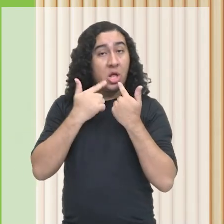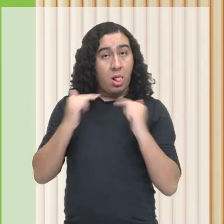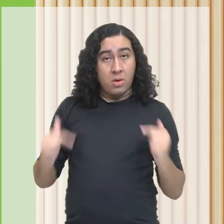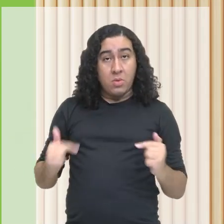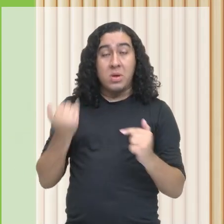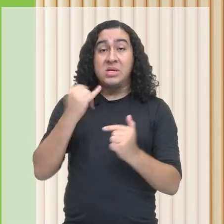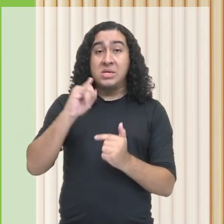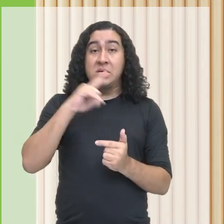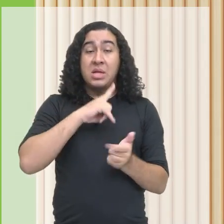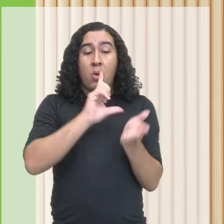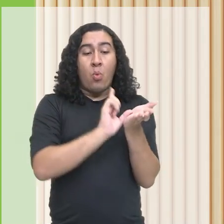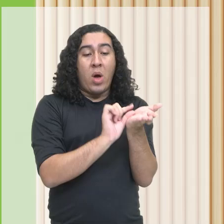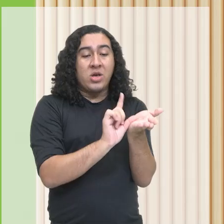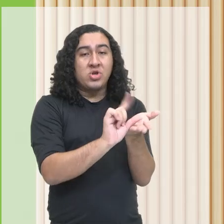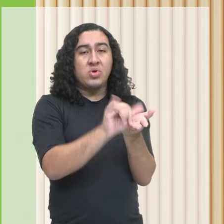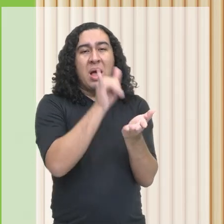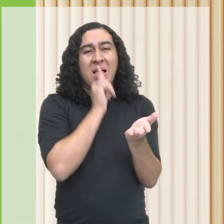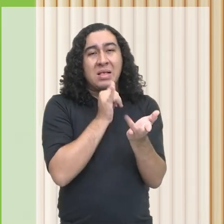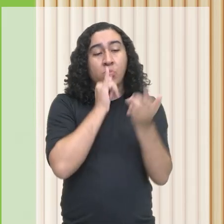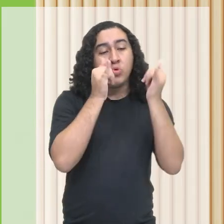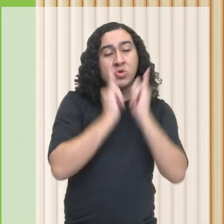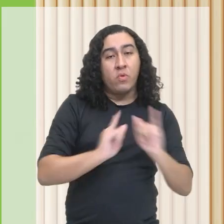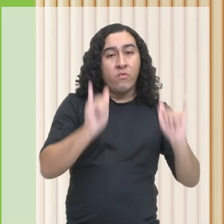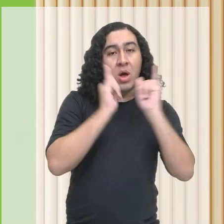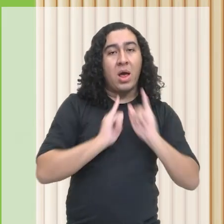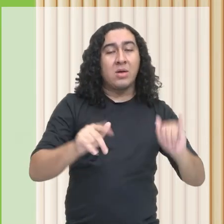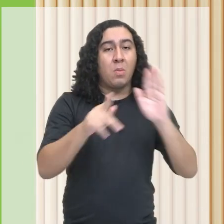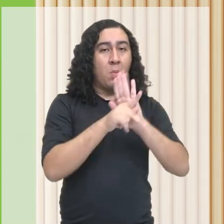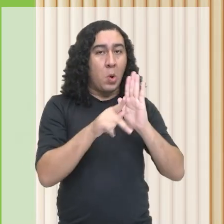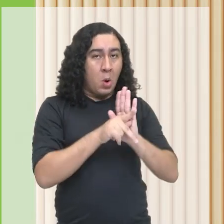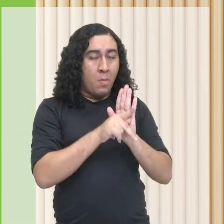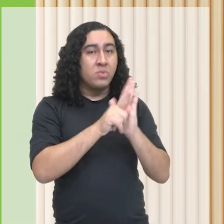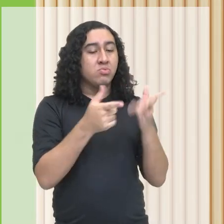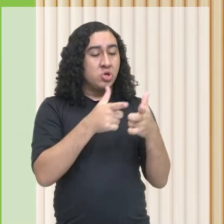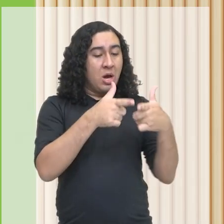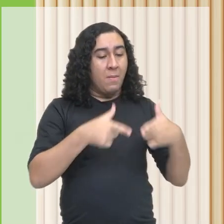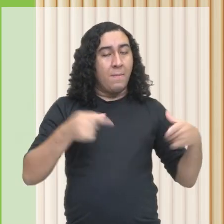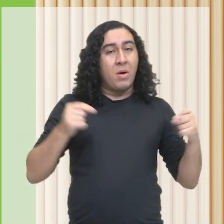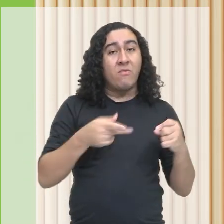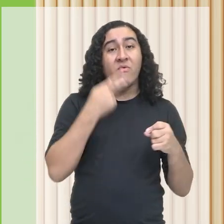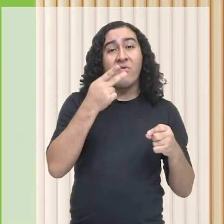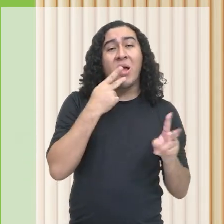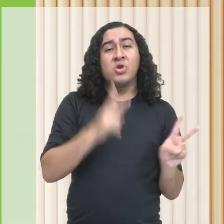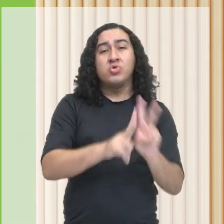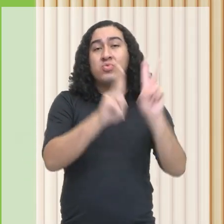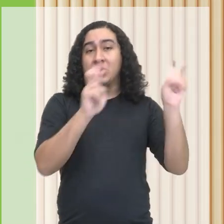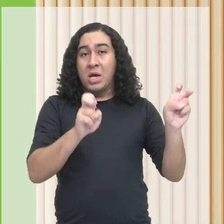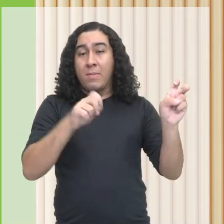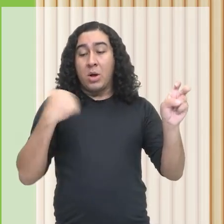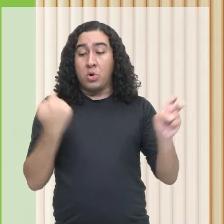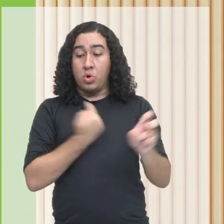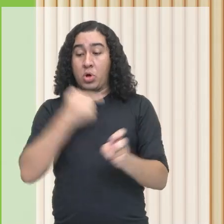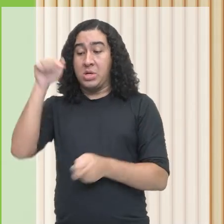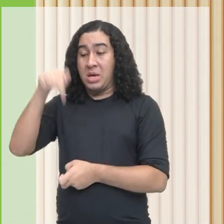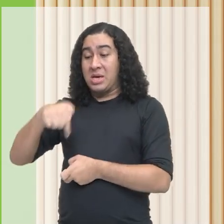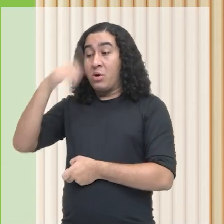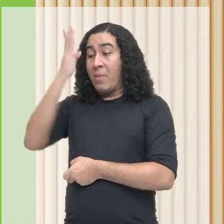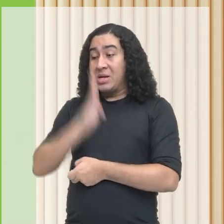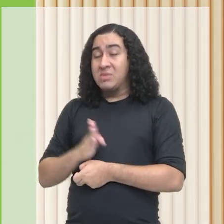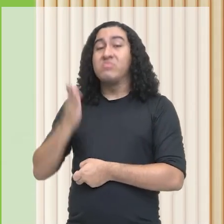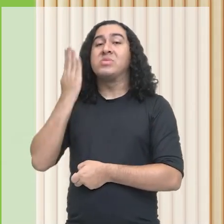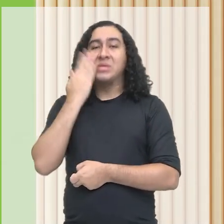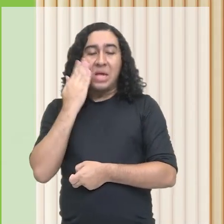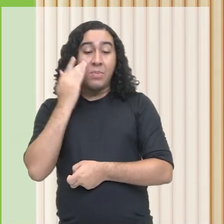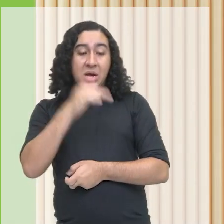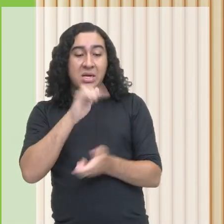artigo publicado lá no Japão, falando de mangífera índica, nós íamos saber aqui no Brasil que